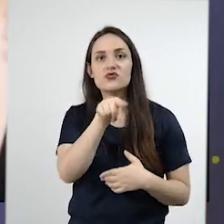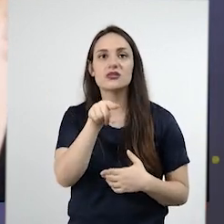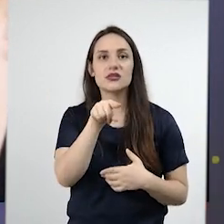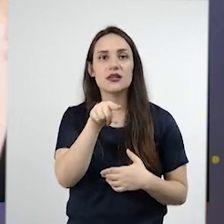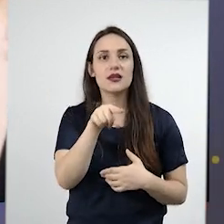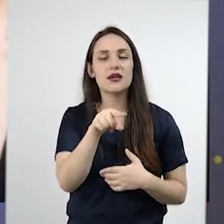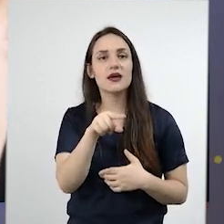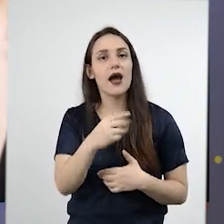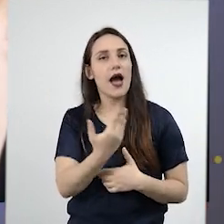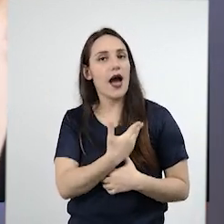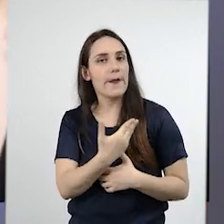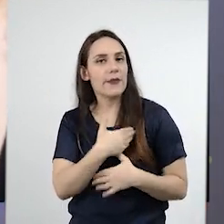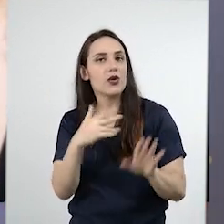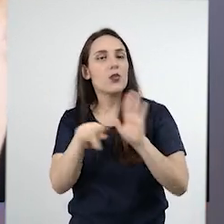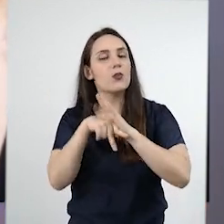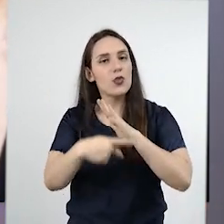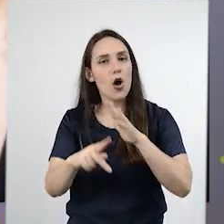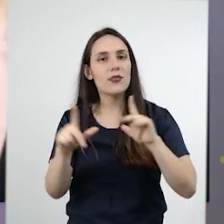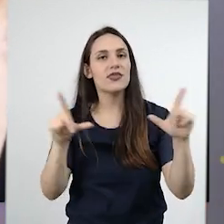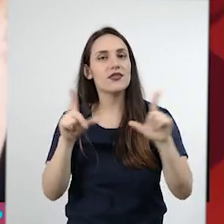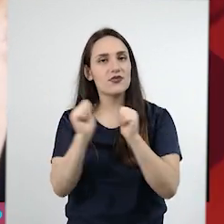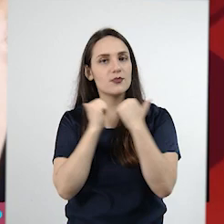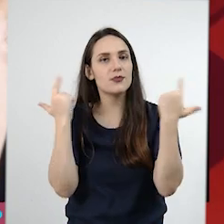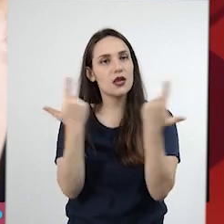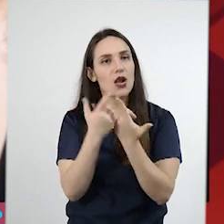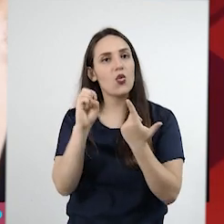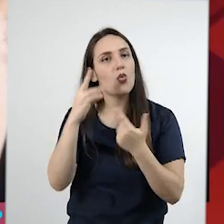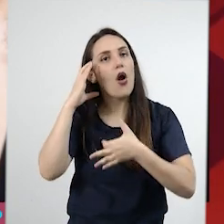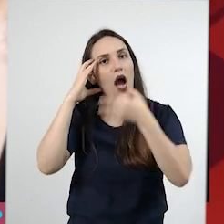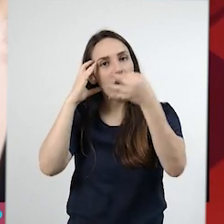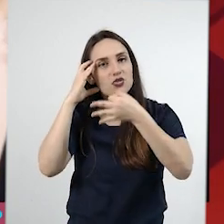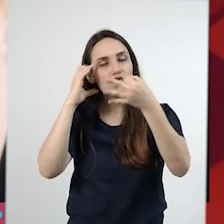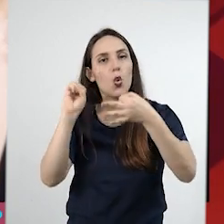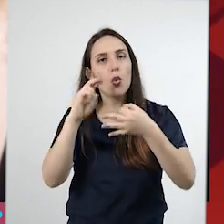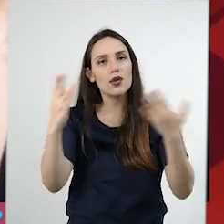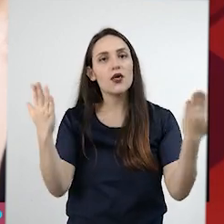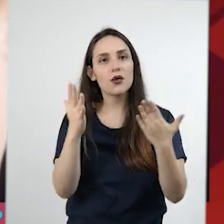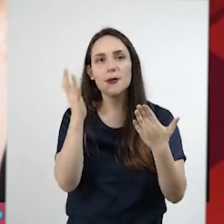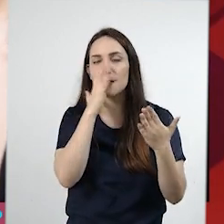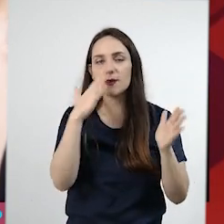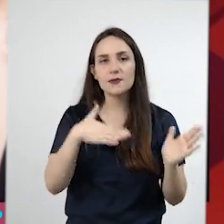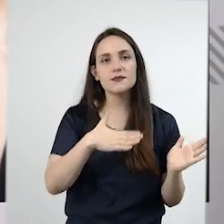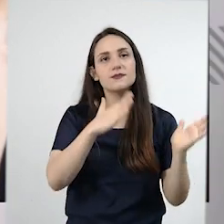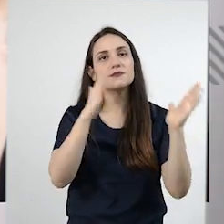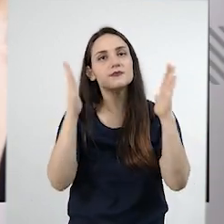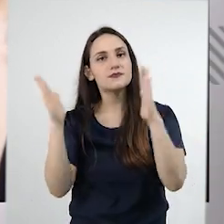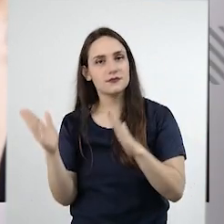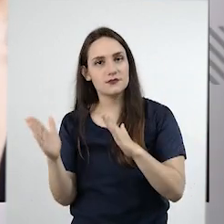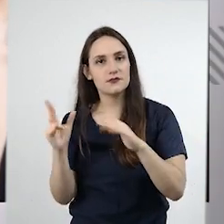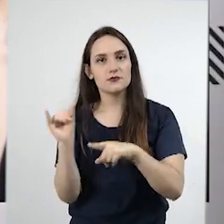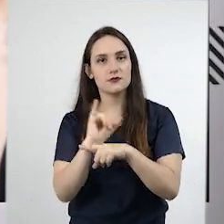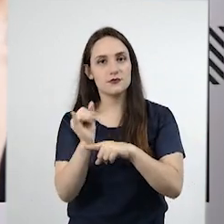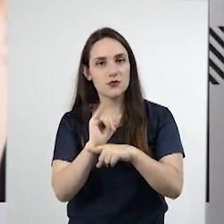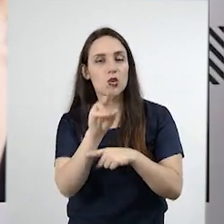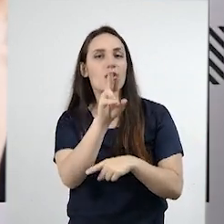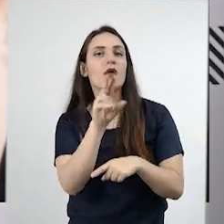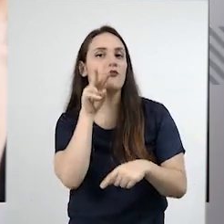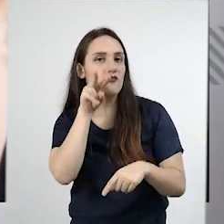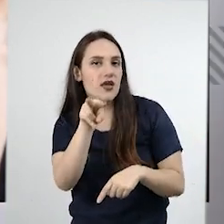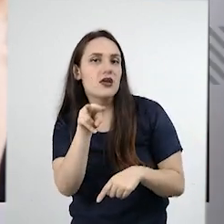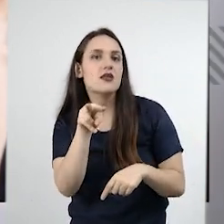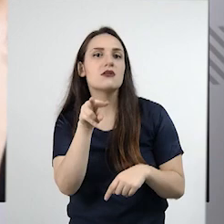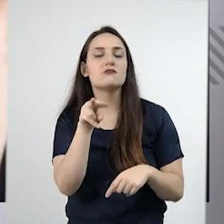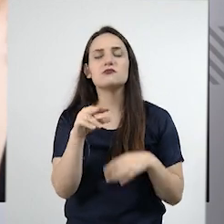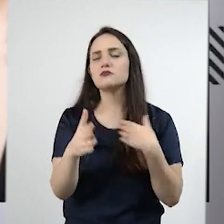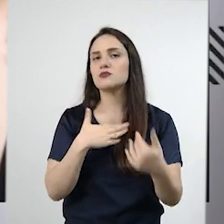TV Assembleia, ouvinte da Rádio Assembleia, ou que está acompanhando o nosso programa pelo YouTube, de onde quer que